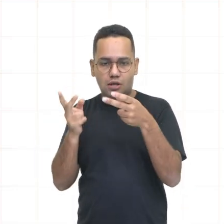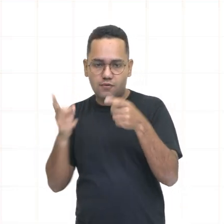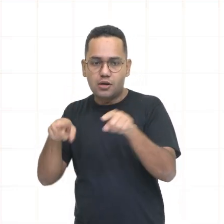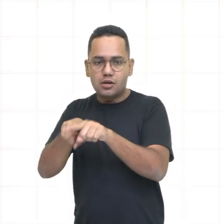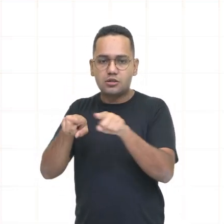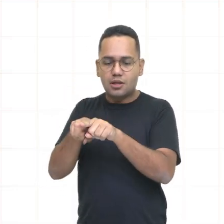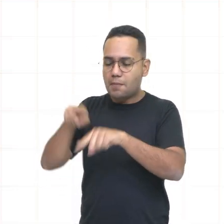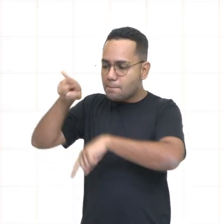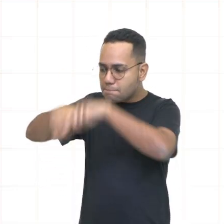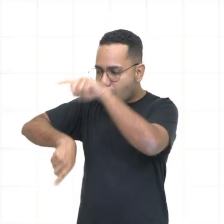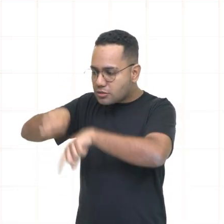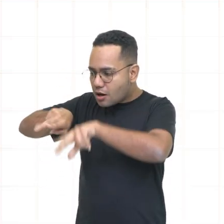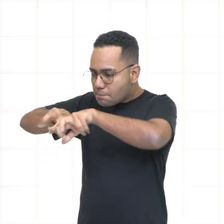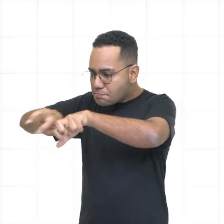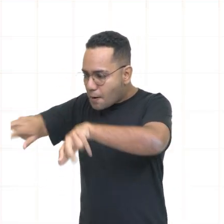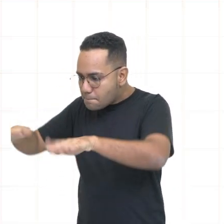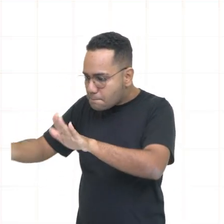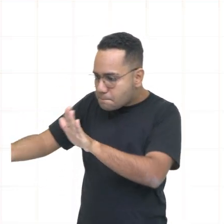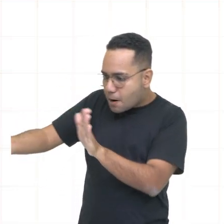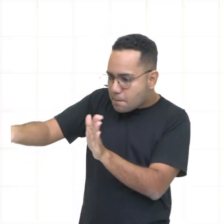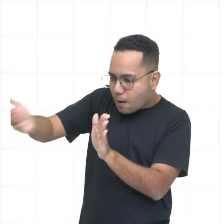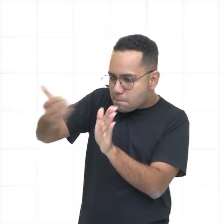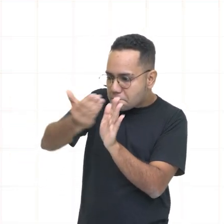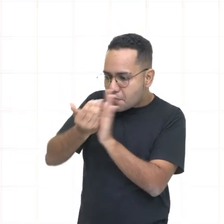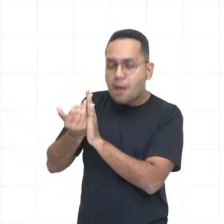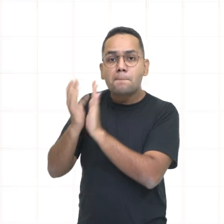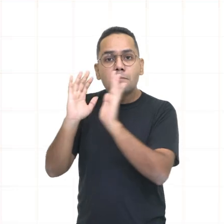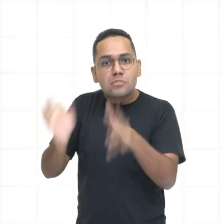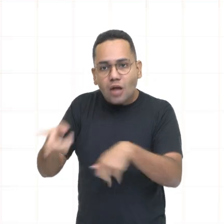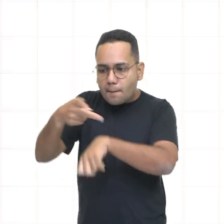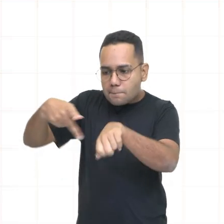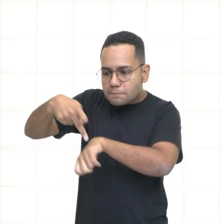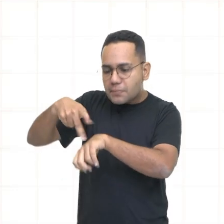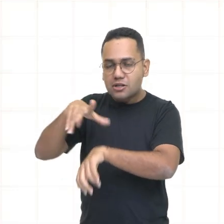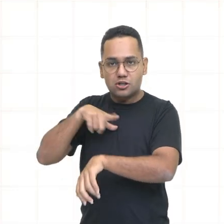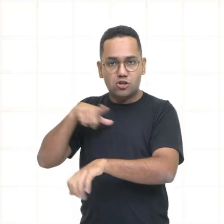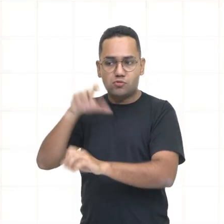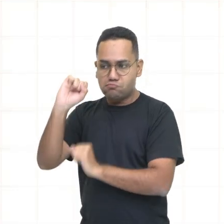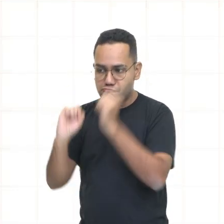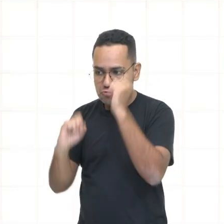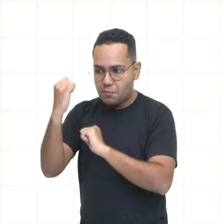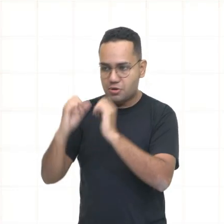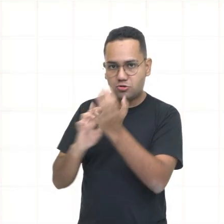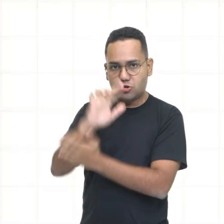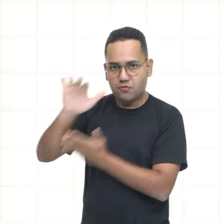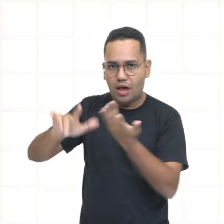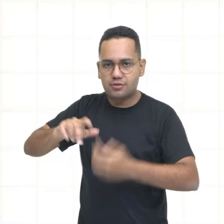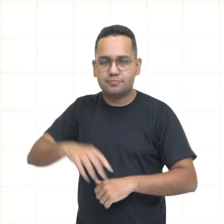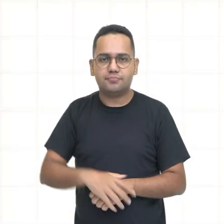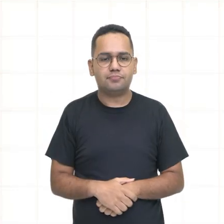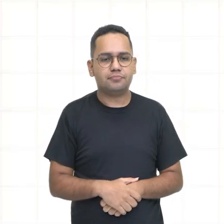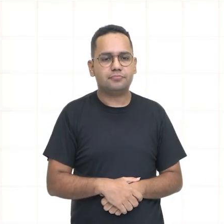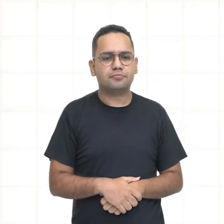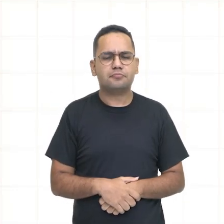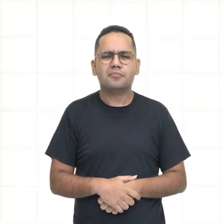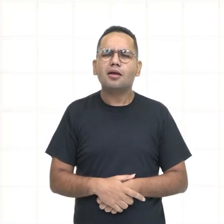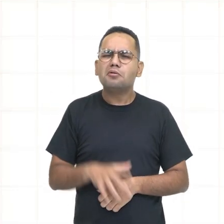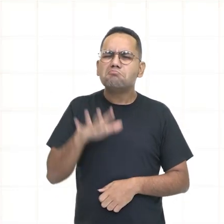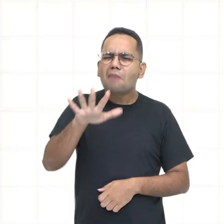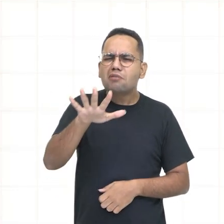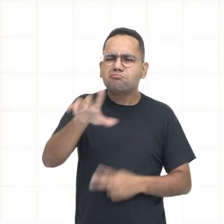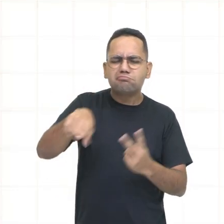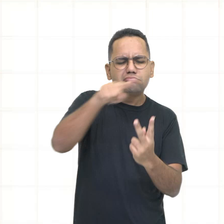para países industrializados. Gente, mais uma vez, qual o objetivo do imperialismo e neocolonialismo?